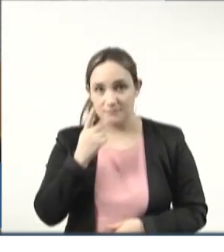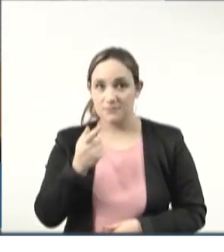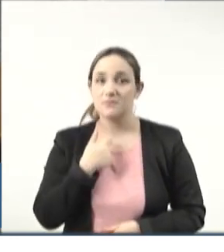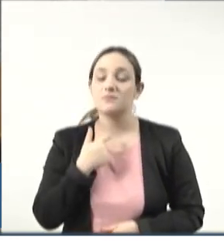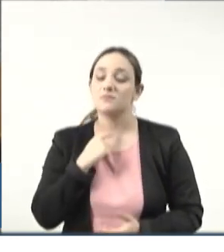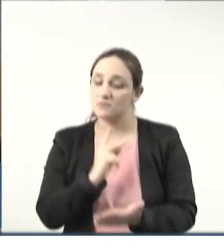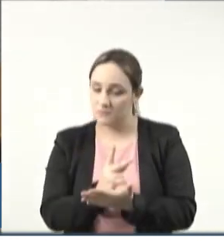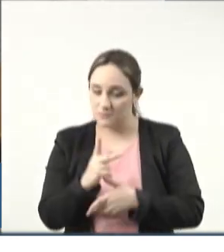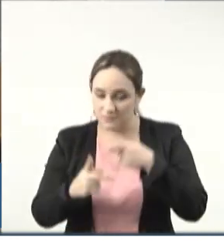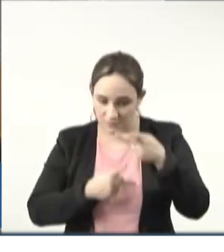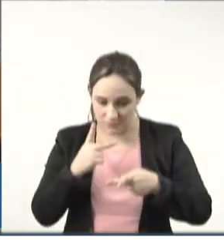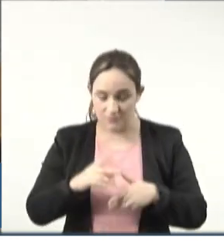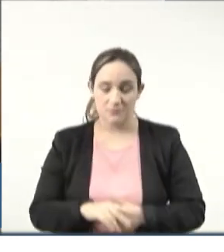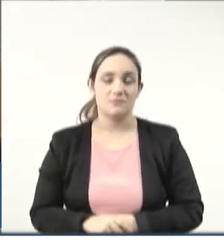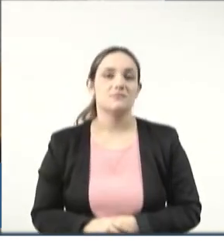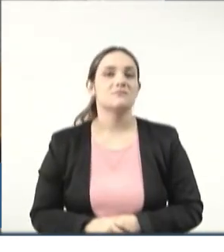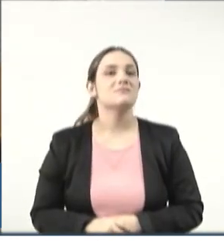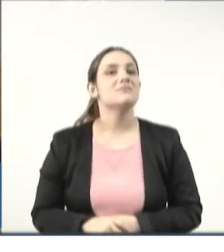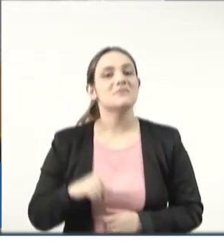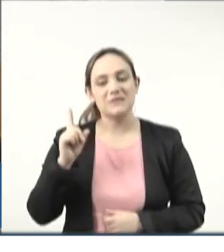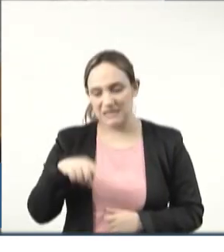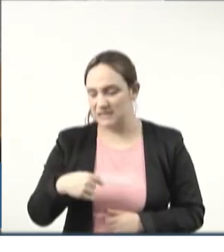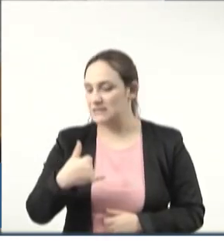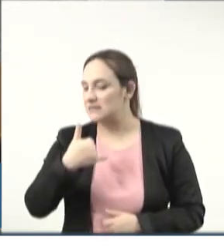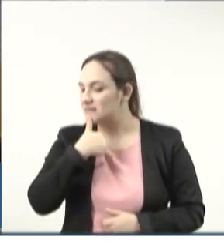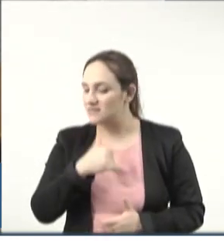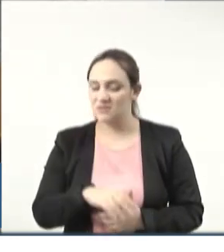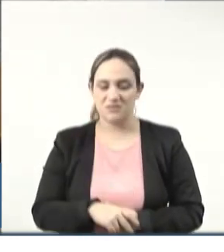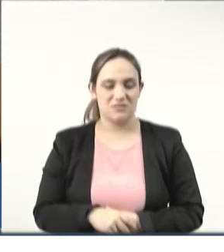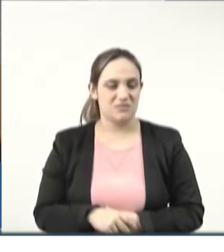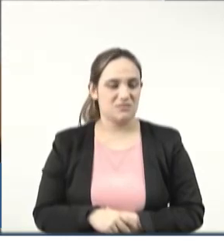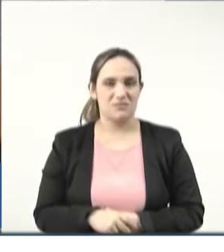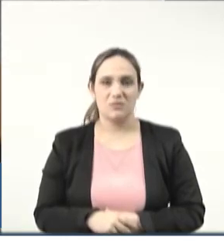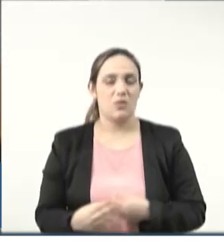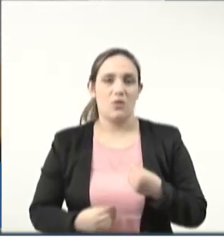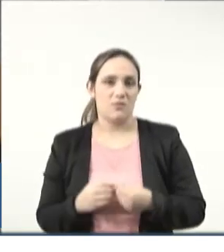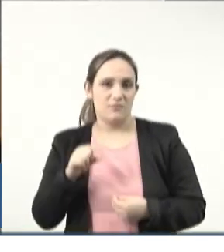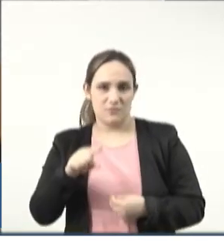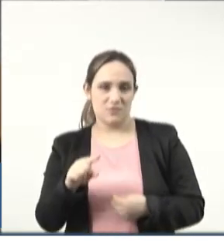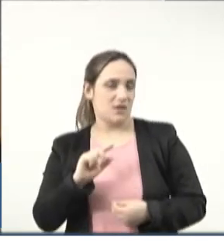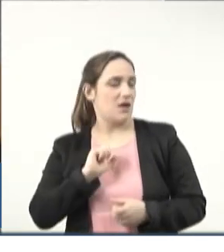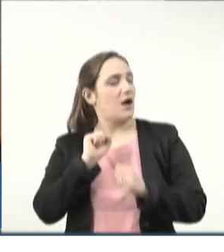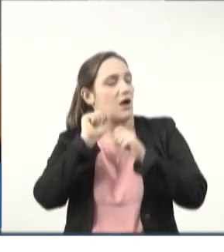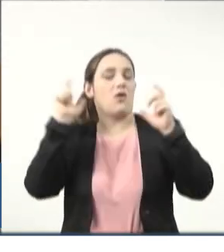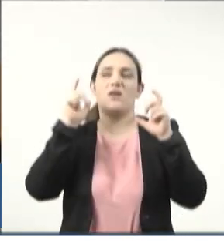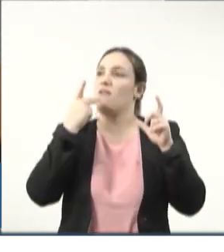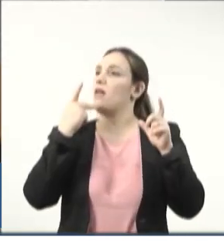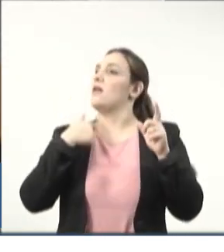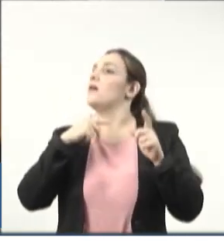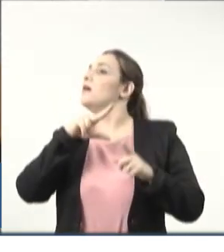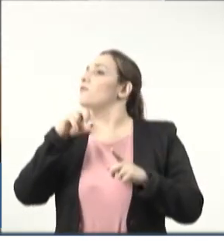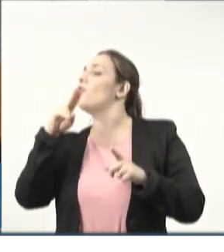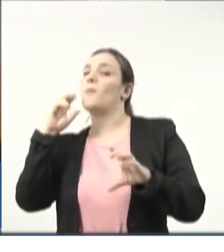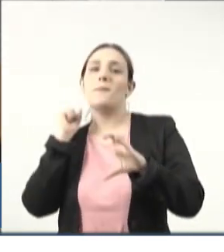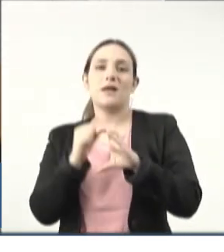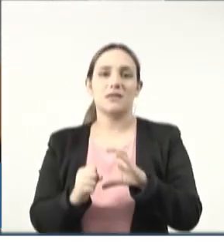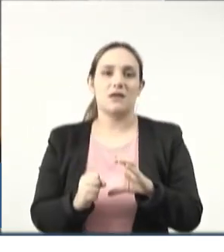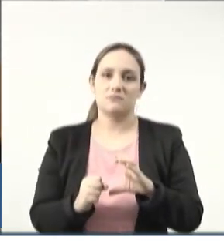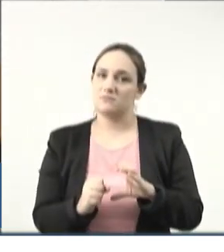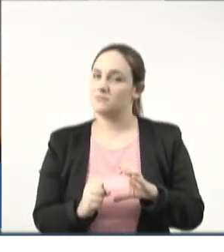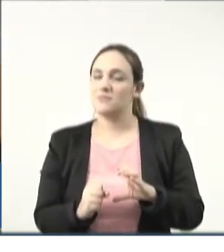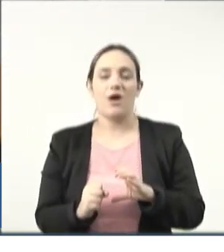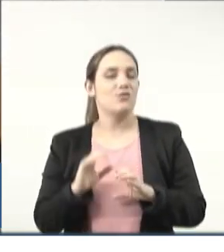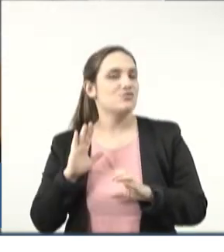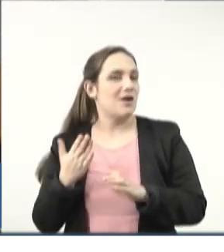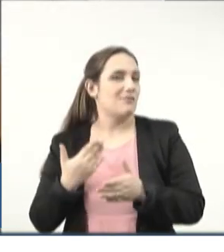vai afirmar para vocês, é uma tragédia anunciada. Ninguém acorda de manhã dizendo que vai matar a companheira simplesmente porque quer matar